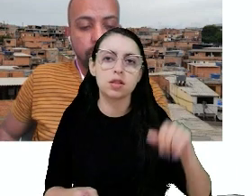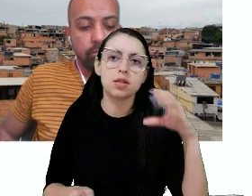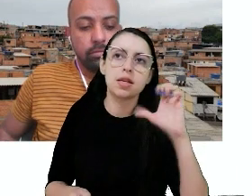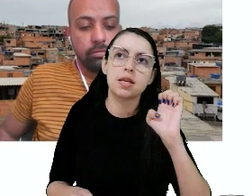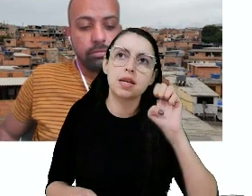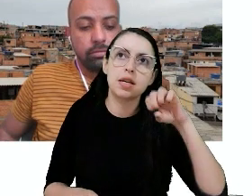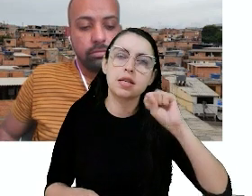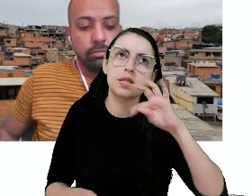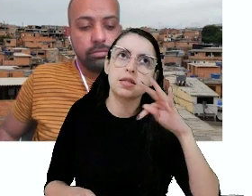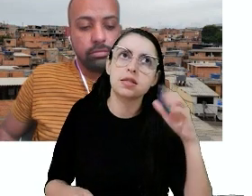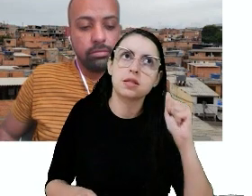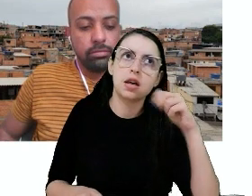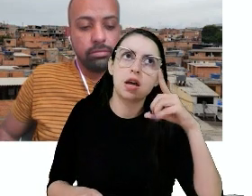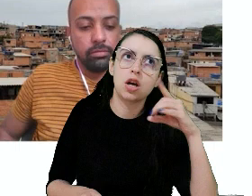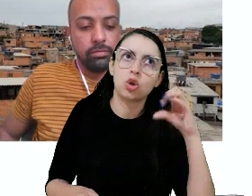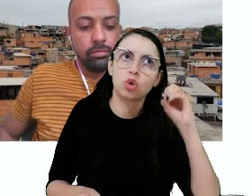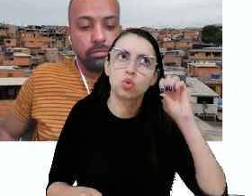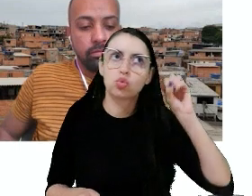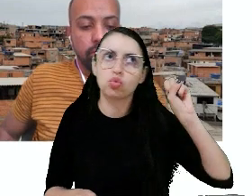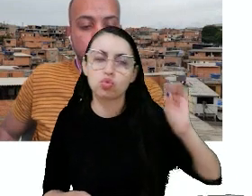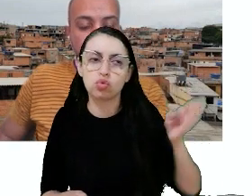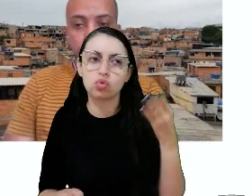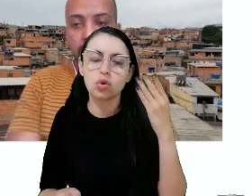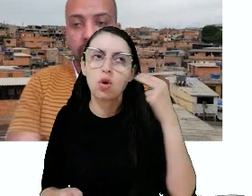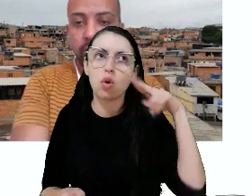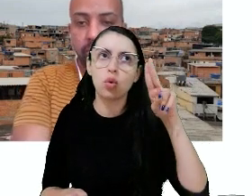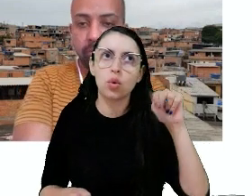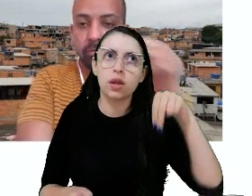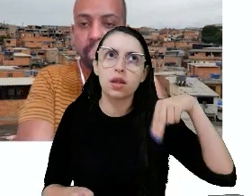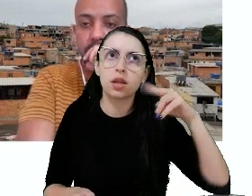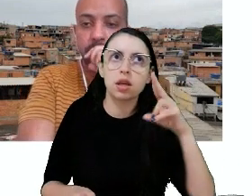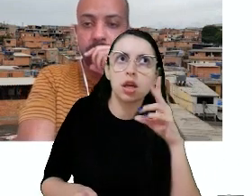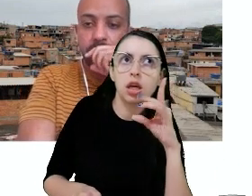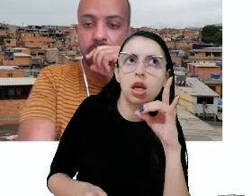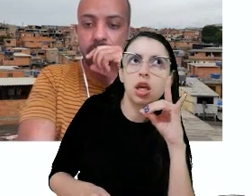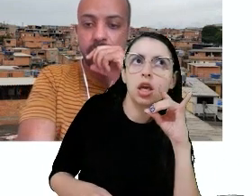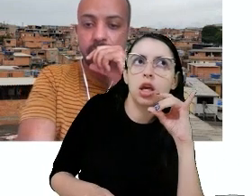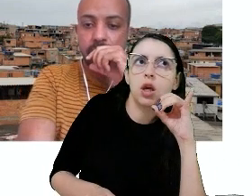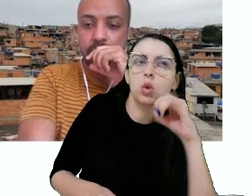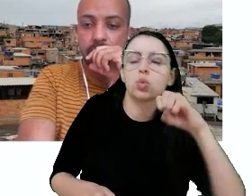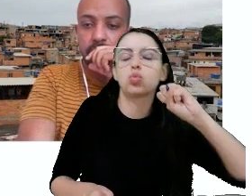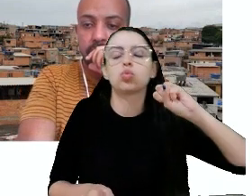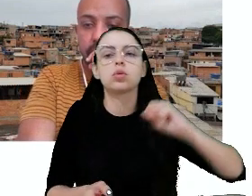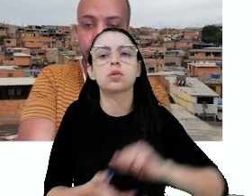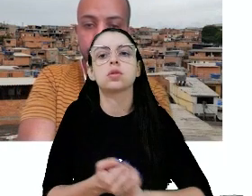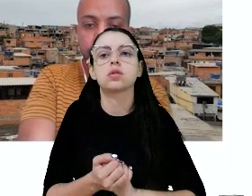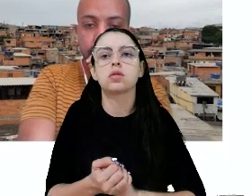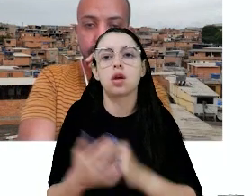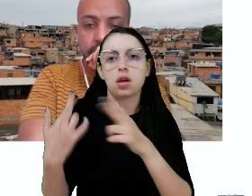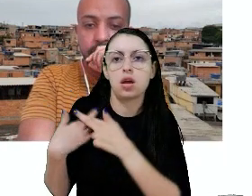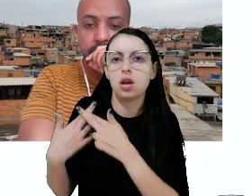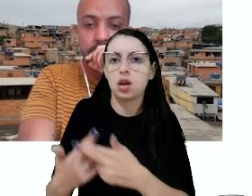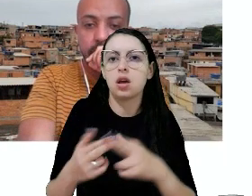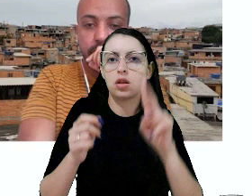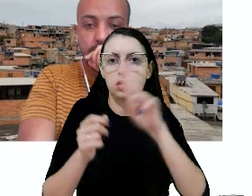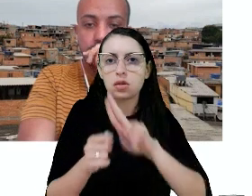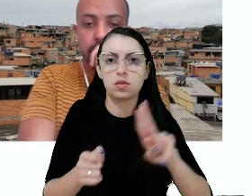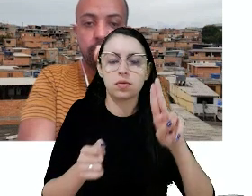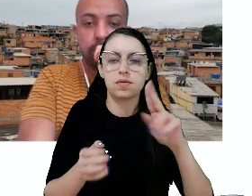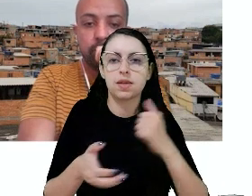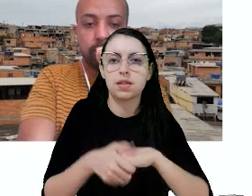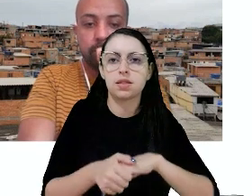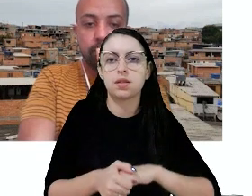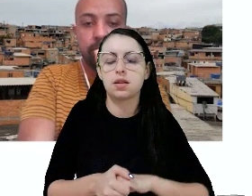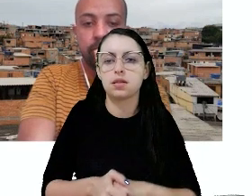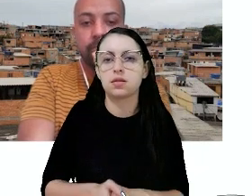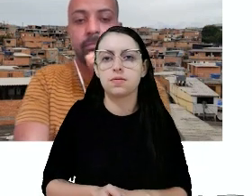Estados Unidos, John Kennedy. Atualmente lidera a Falcons University, Universidade